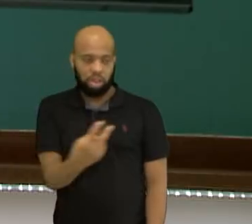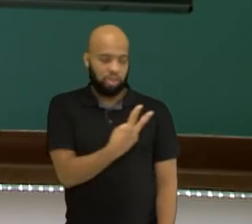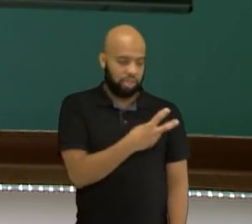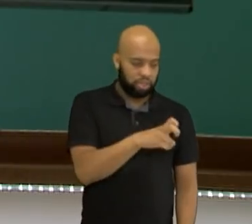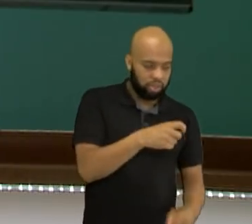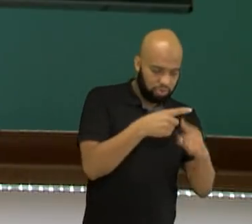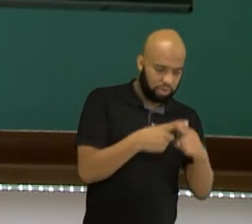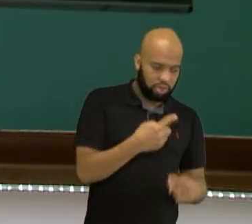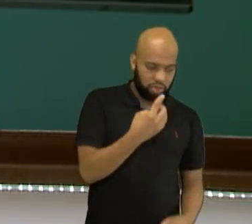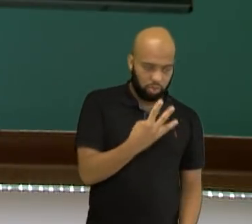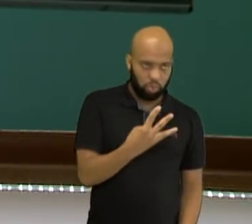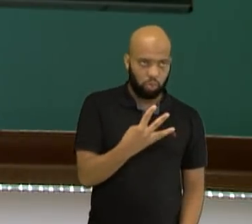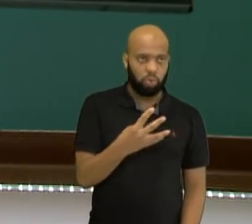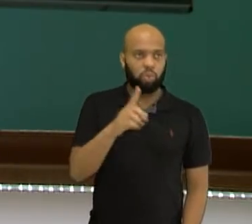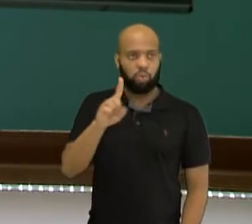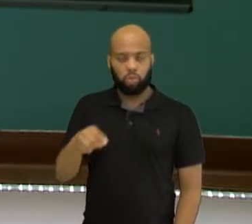64%.